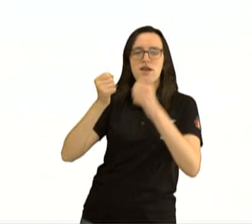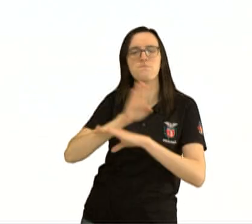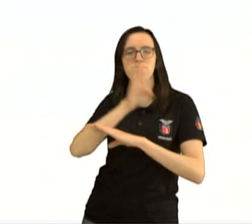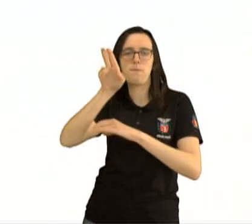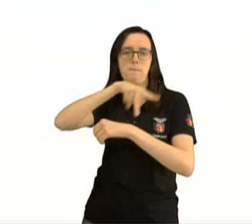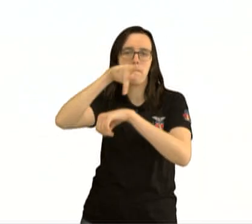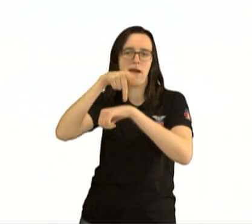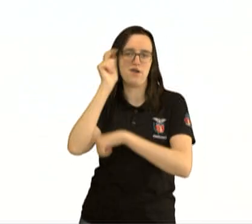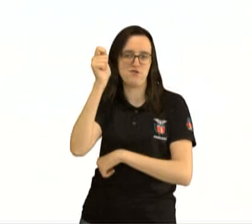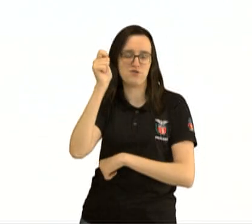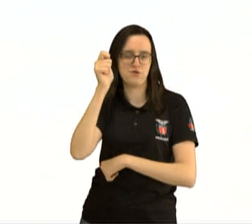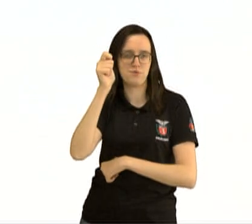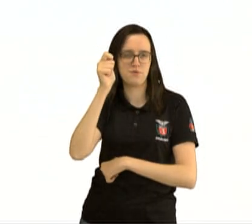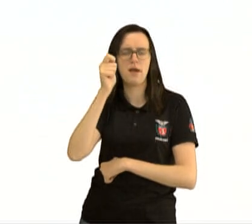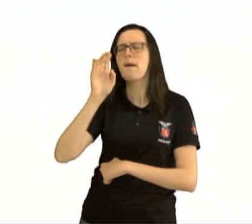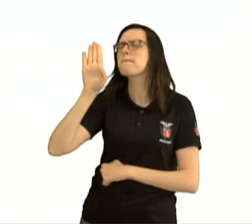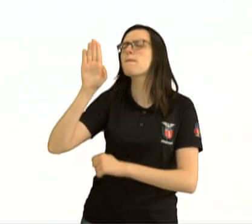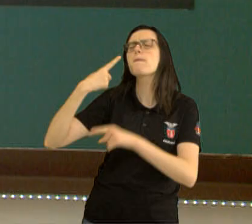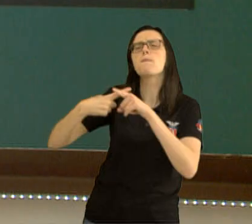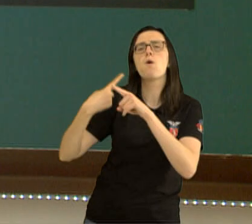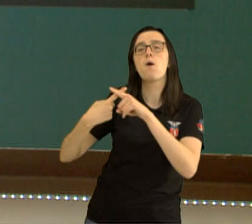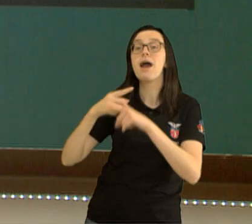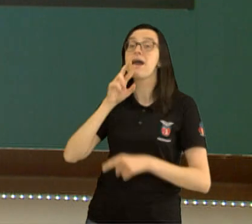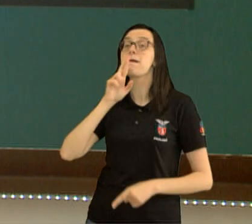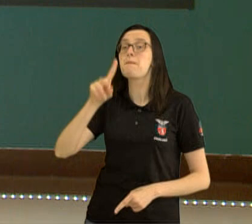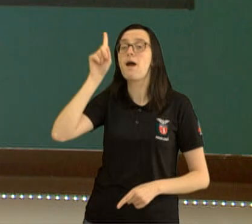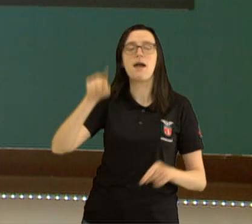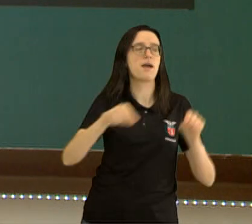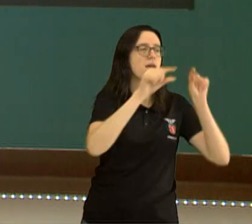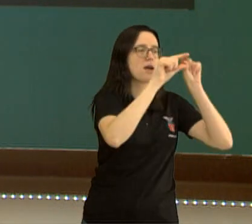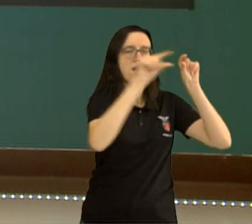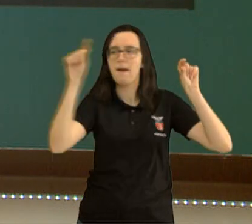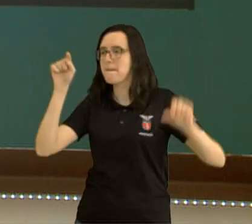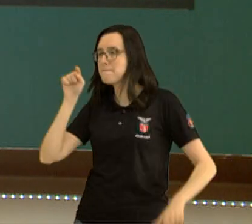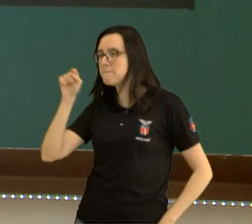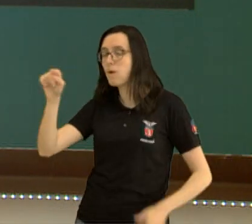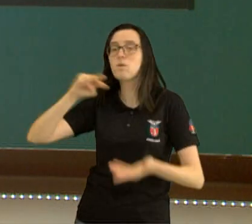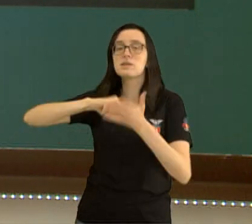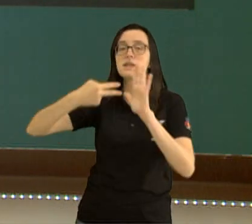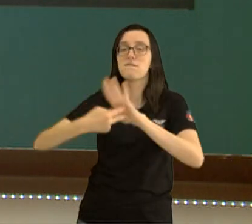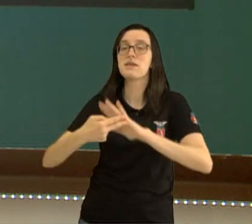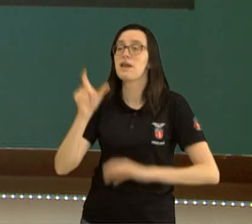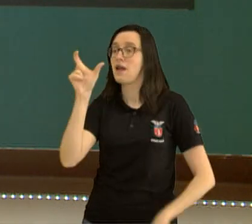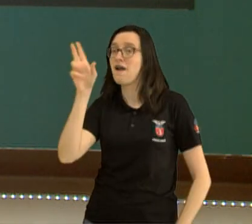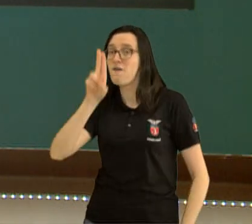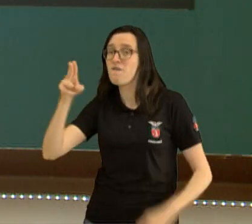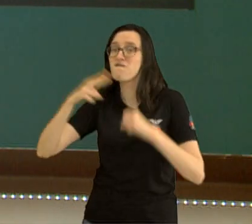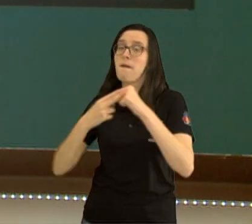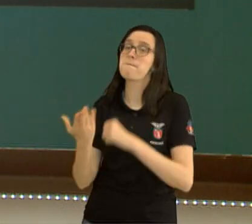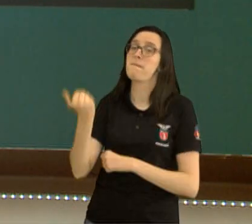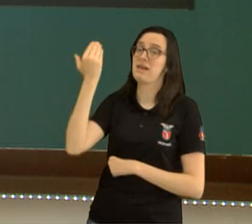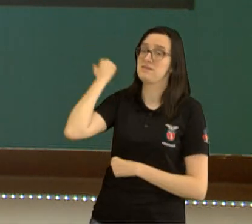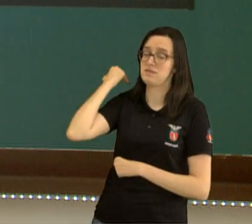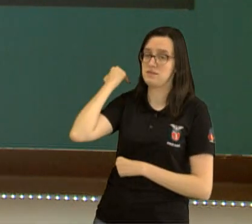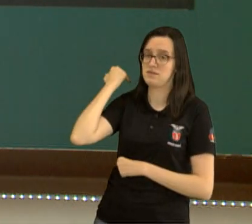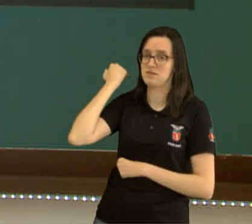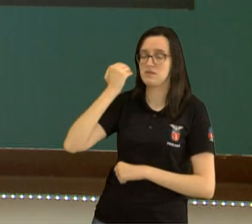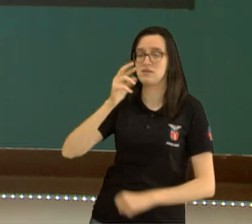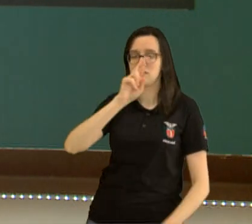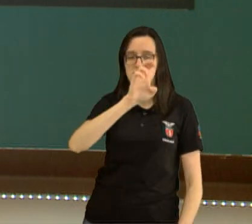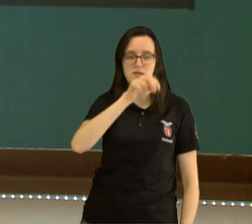pessoal, a letra B é correta porque como eu tenho uma resposta afirmativa, eu preciso conjugar o verbo no passado. Então, o passado do rent